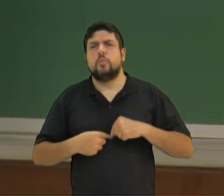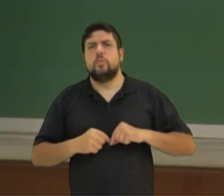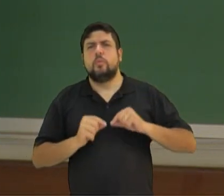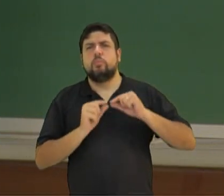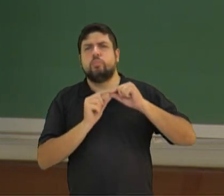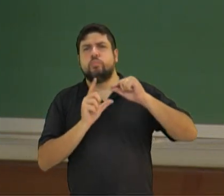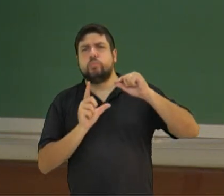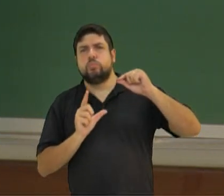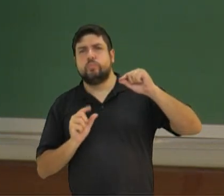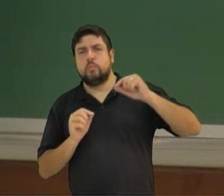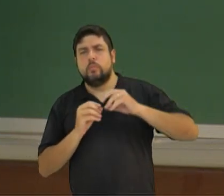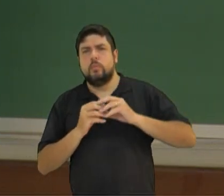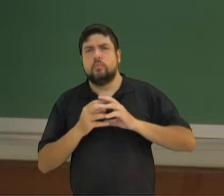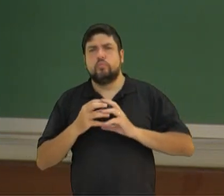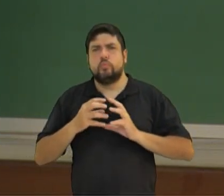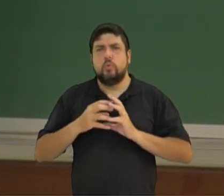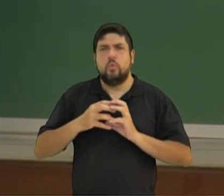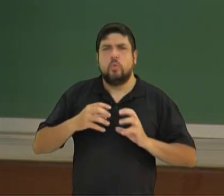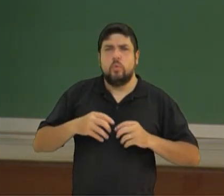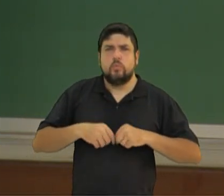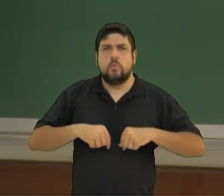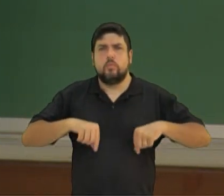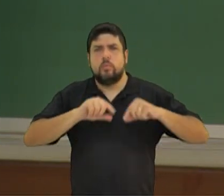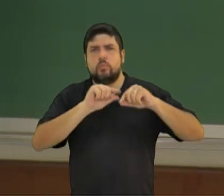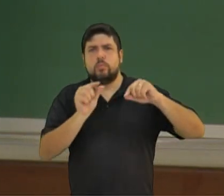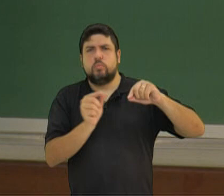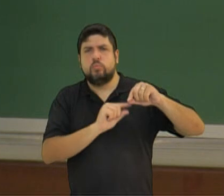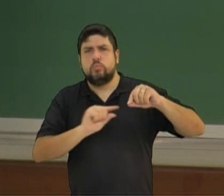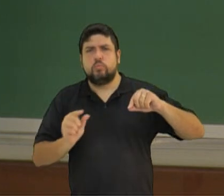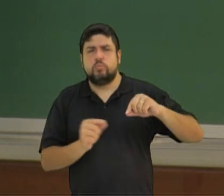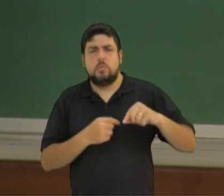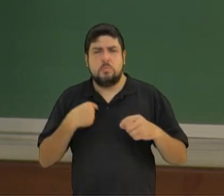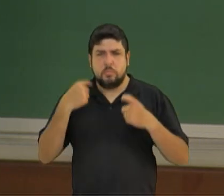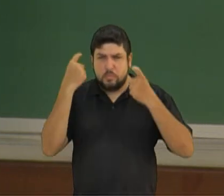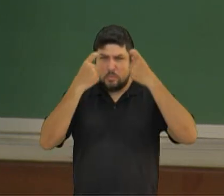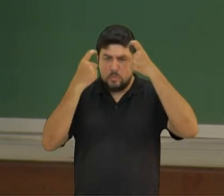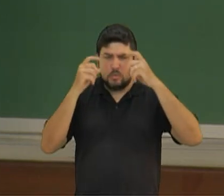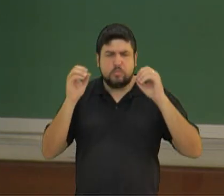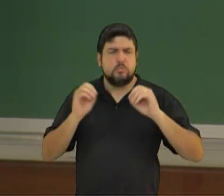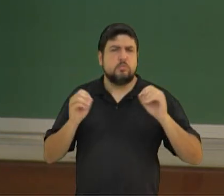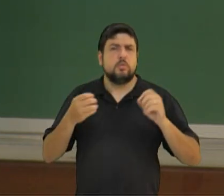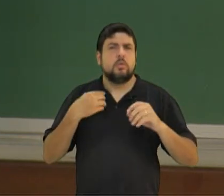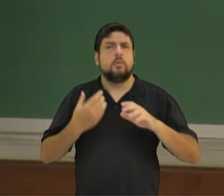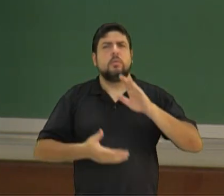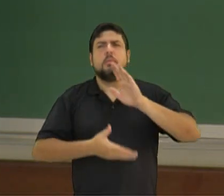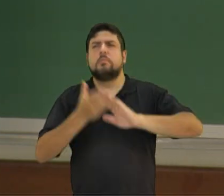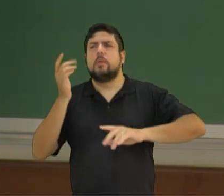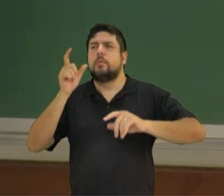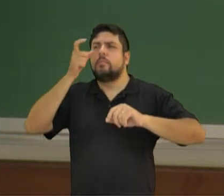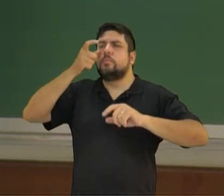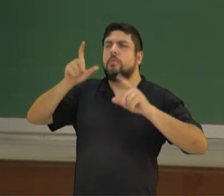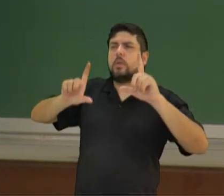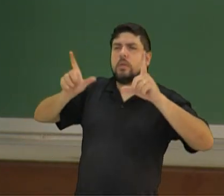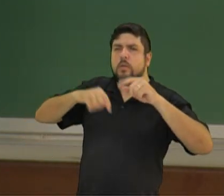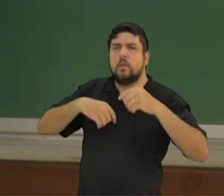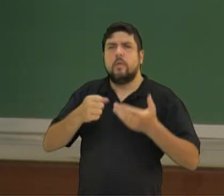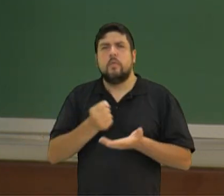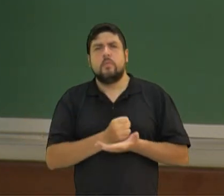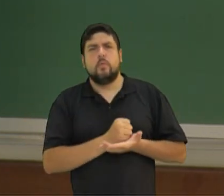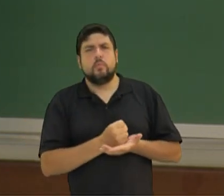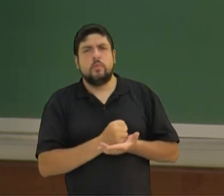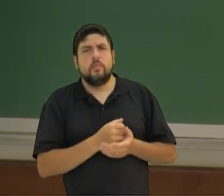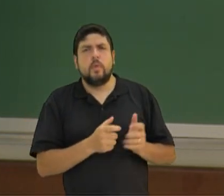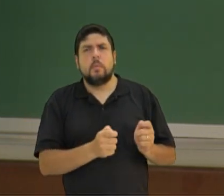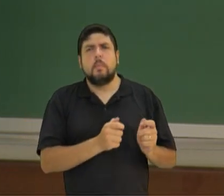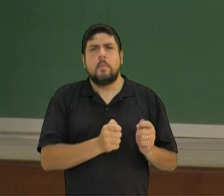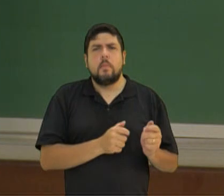a absorção nas paredes do meu intestino. Nem me preocupo com isso. Eu vou curtir a vida, vou assistir uma televisão, vou jogar videogame,